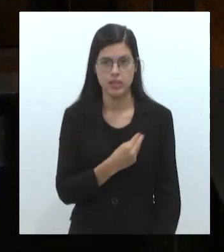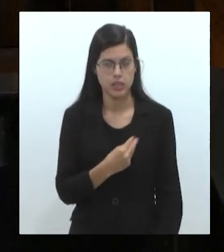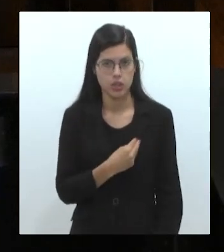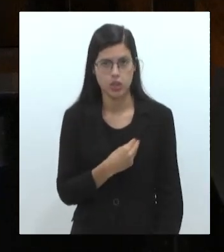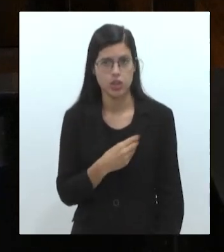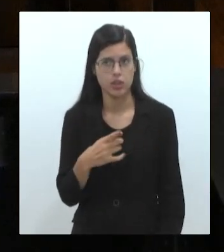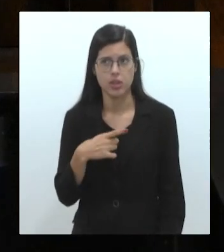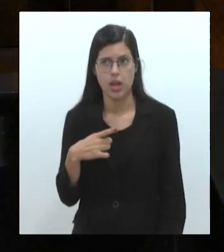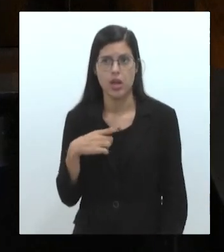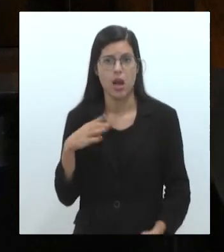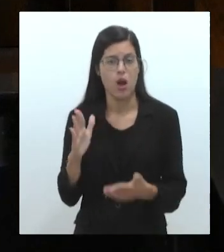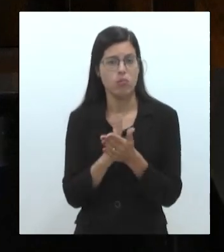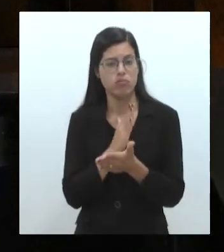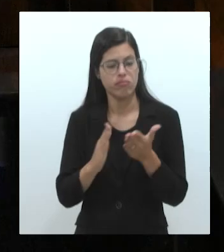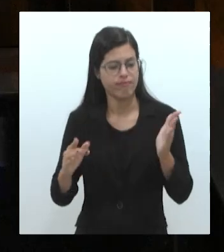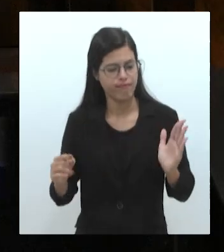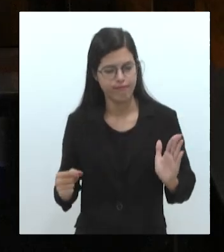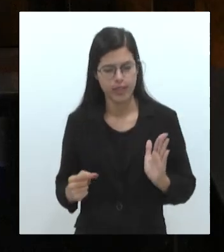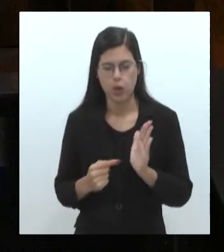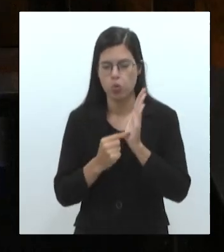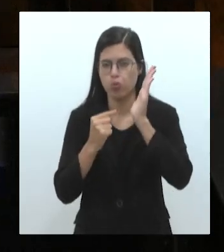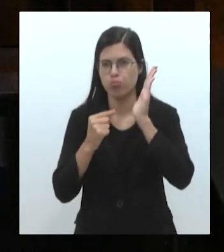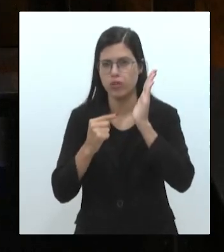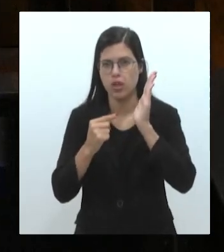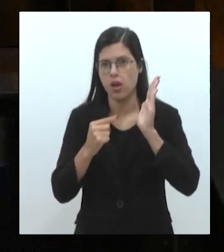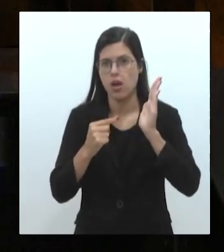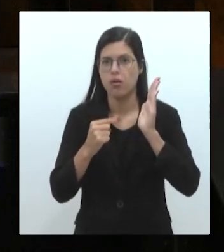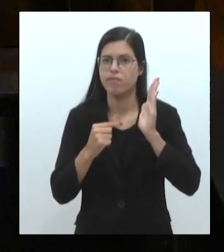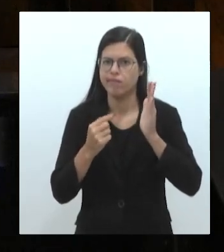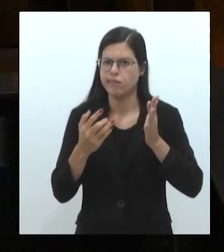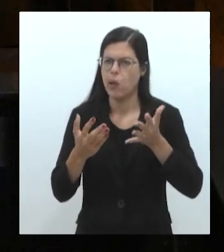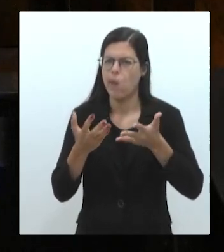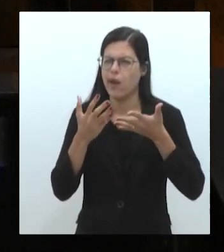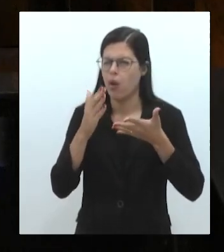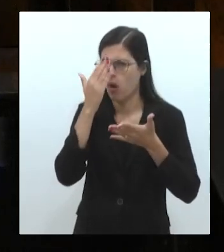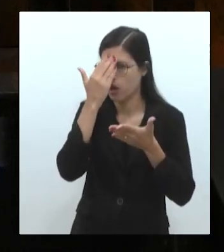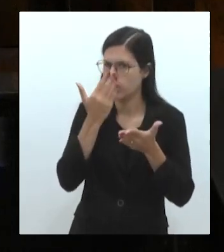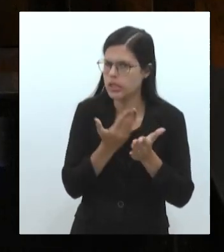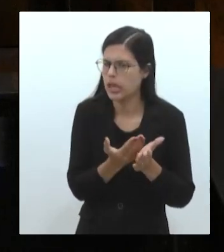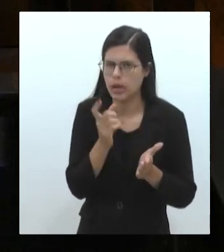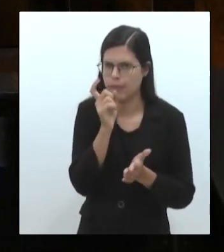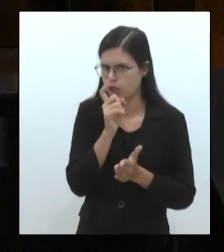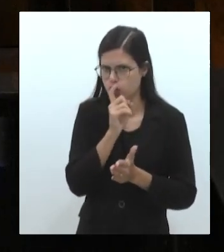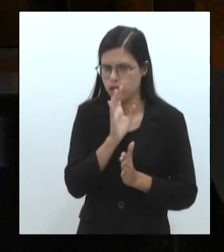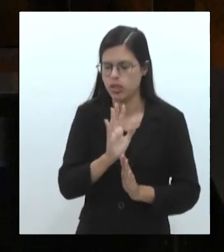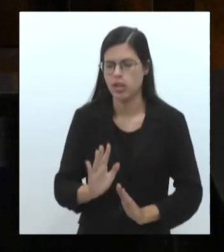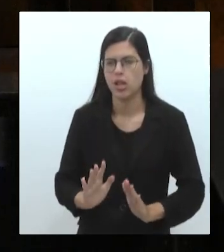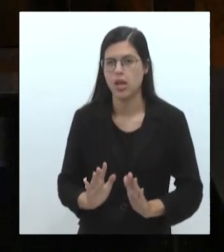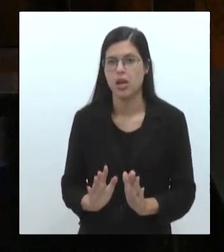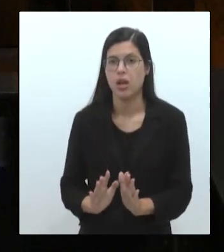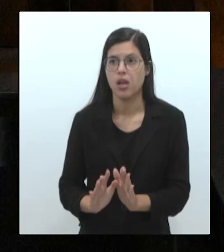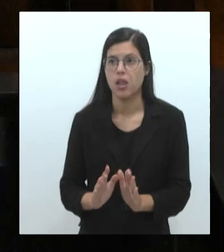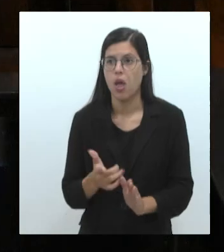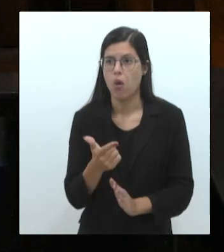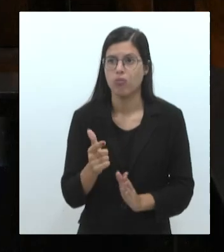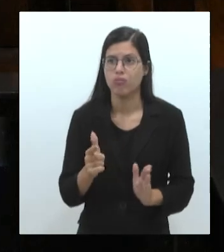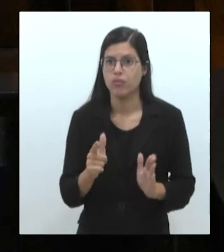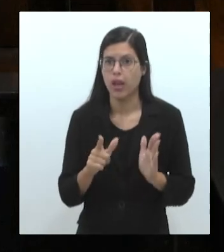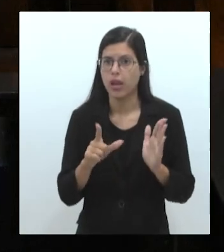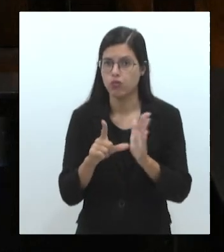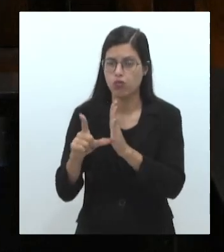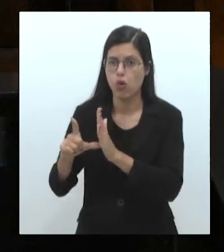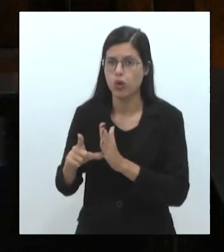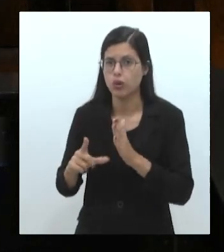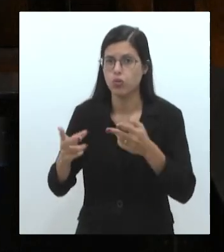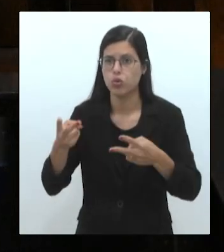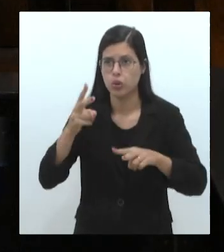algumas denúncias, quero acreditar que seja mentira, que já que não tem a cantina, os presos